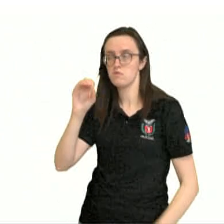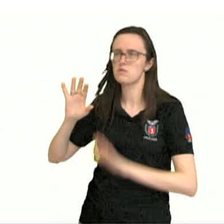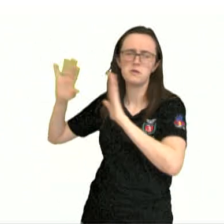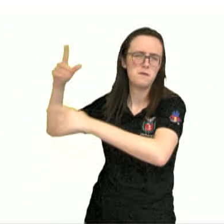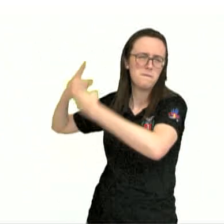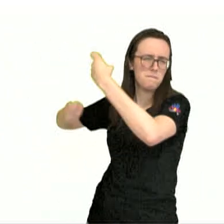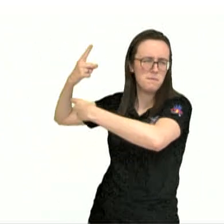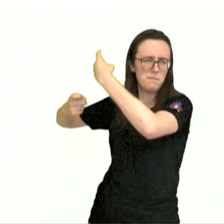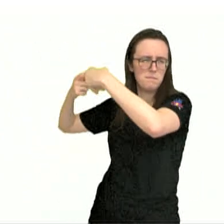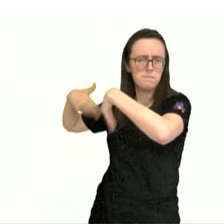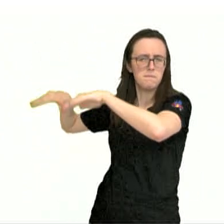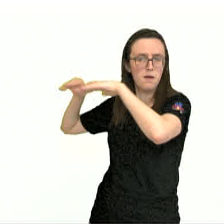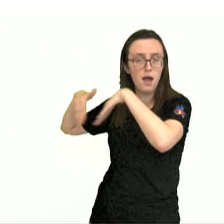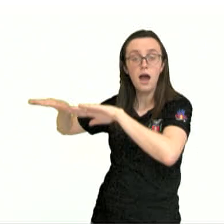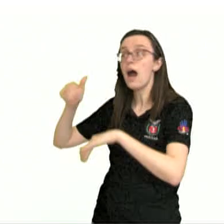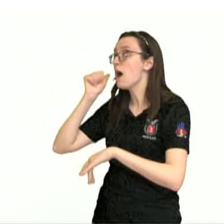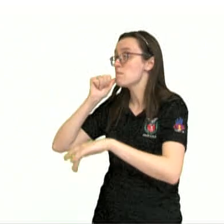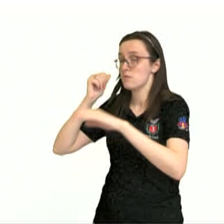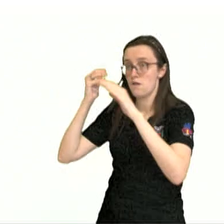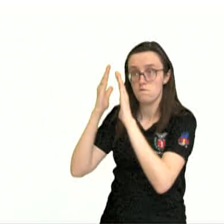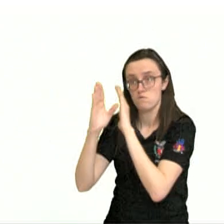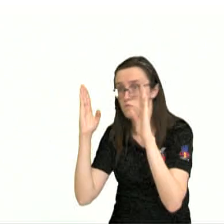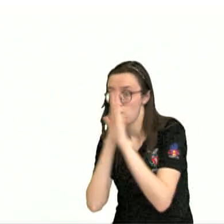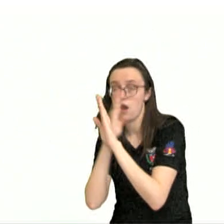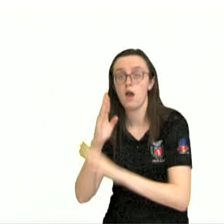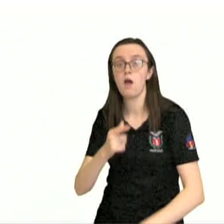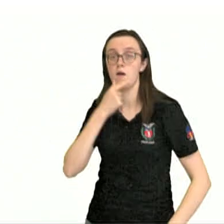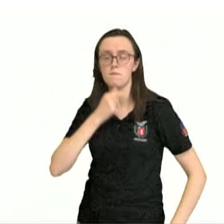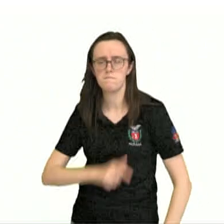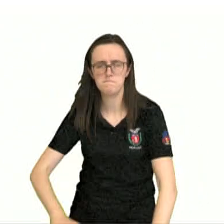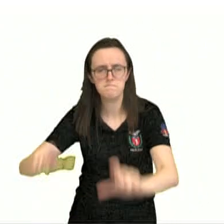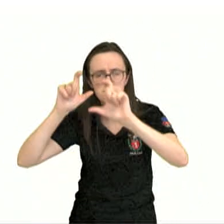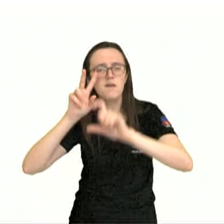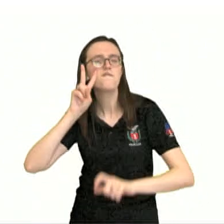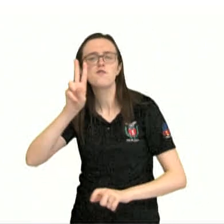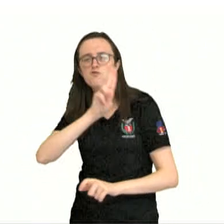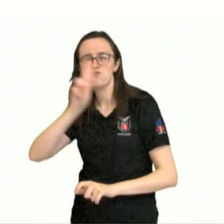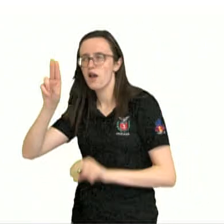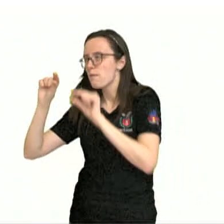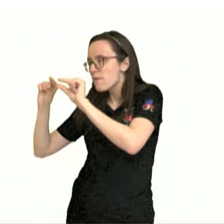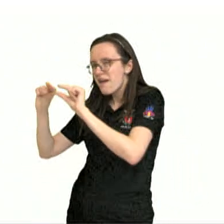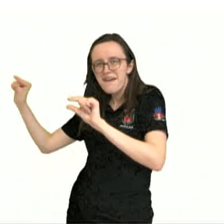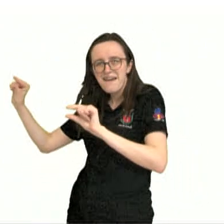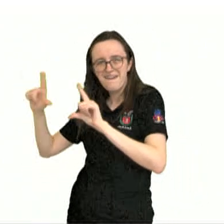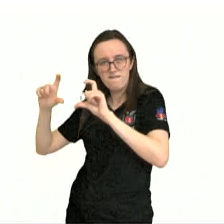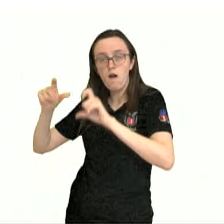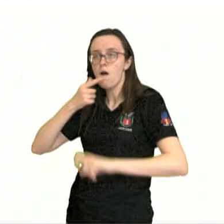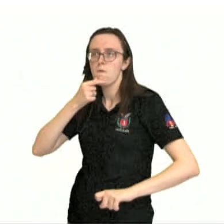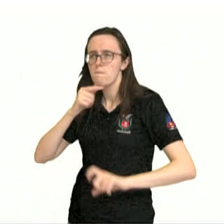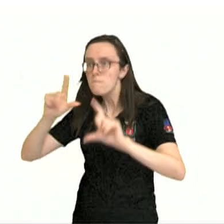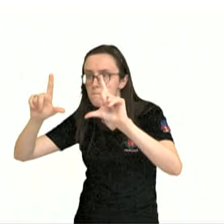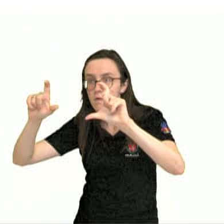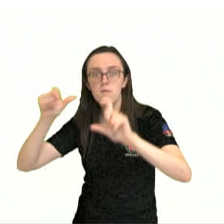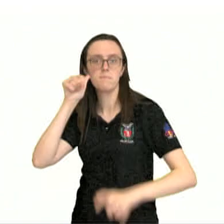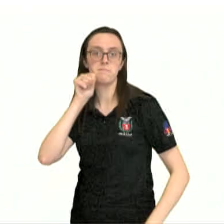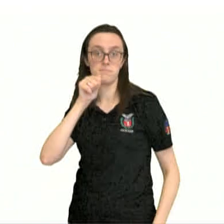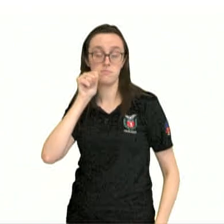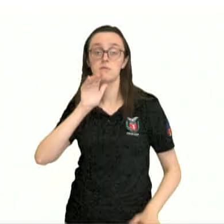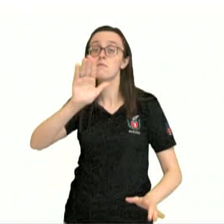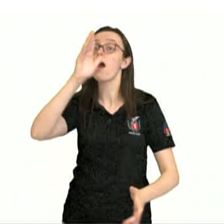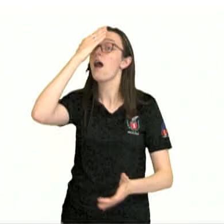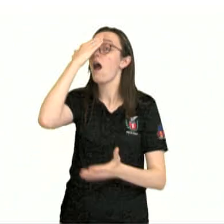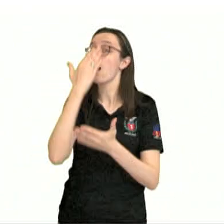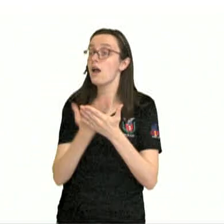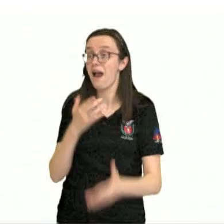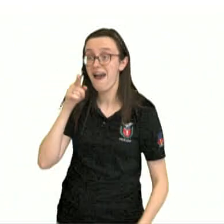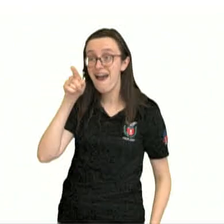e no momento em que ela fugia, o fotógrafo Steve McCurry tirou a foto dessa menina. Acredita-se